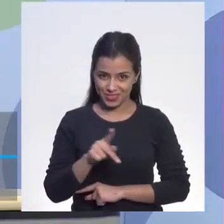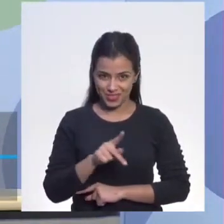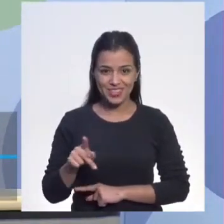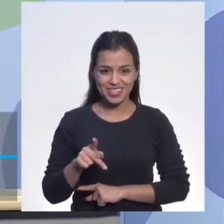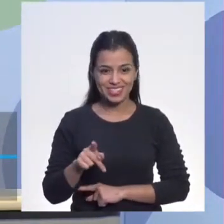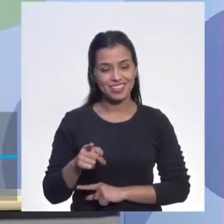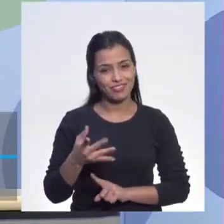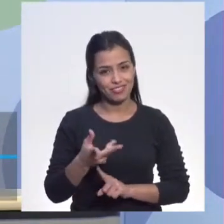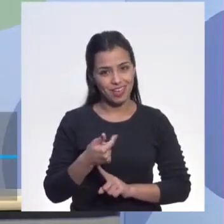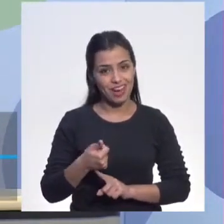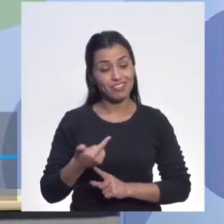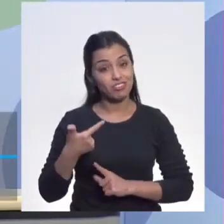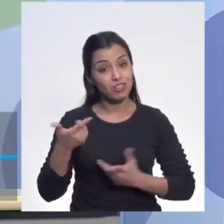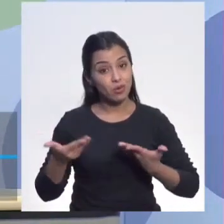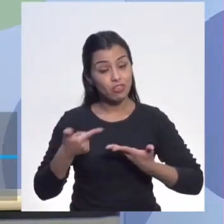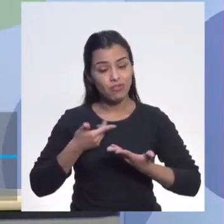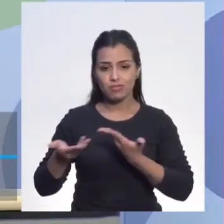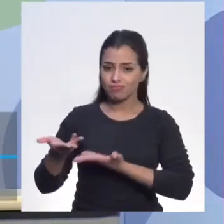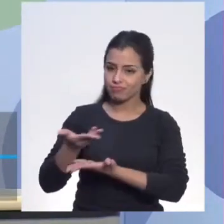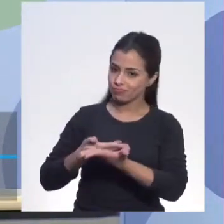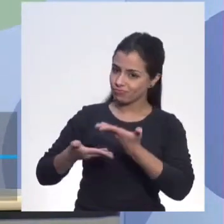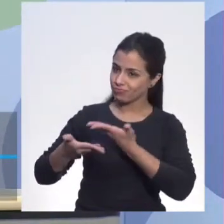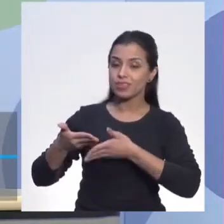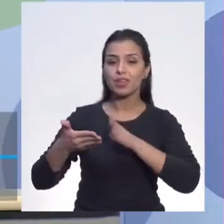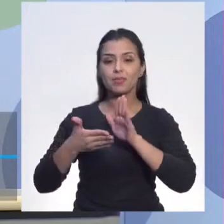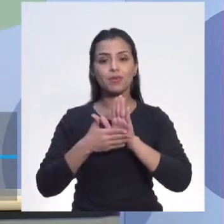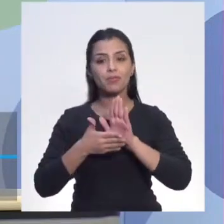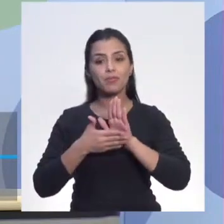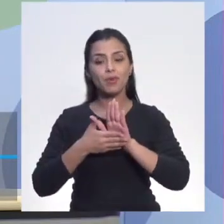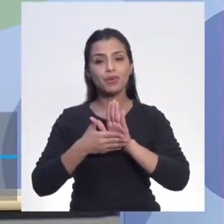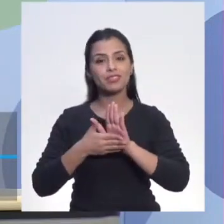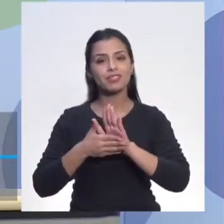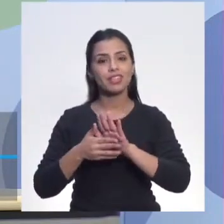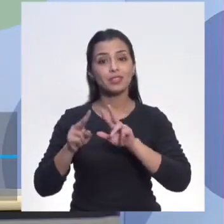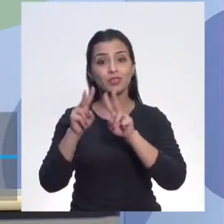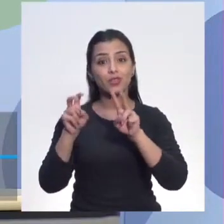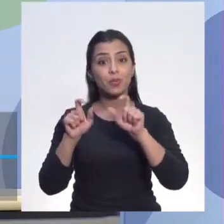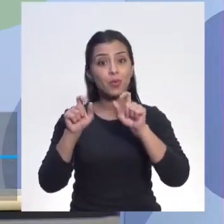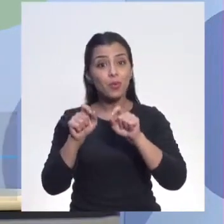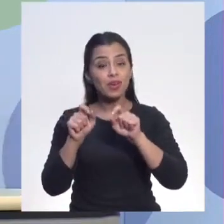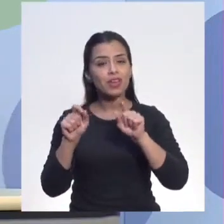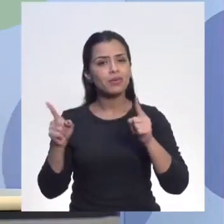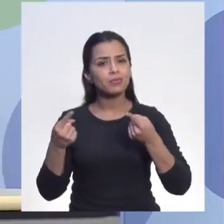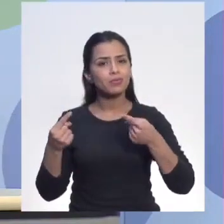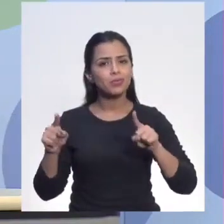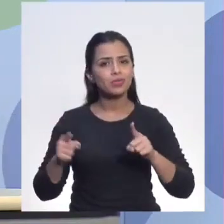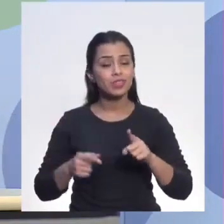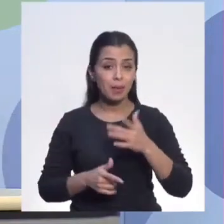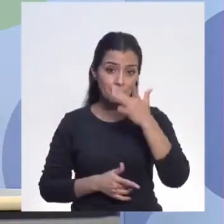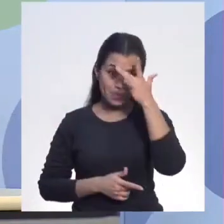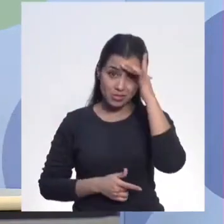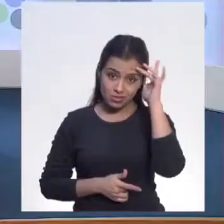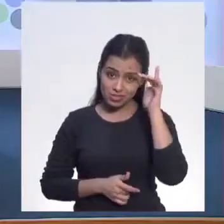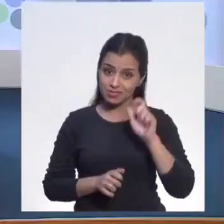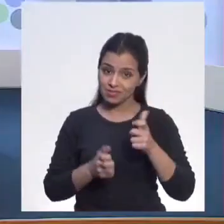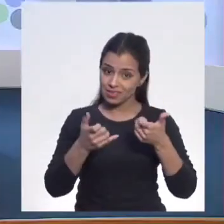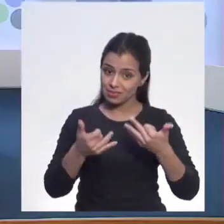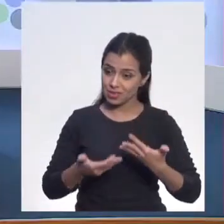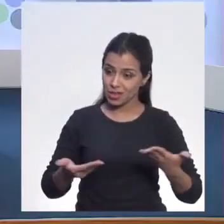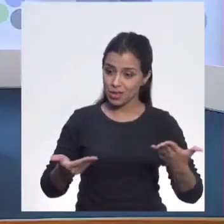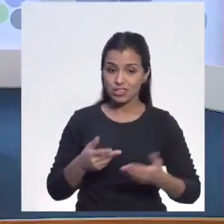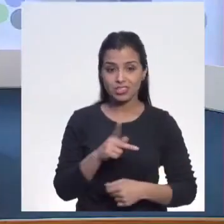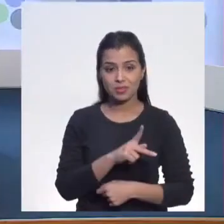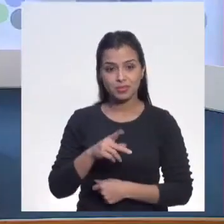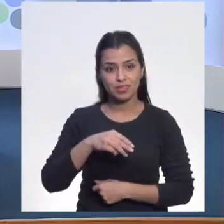discutindo a proposta e elaborando o projeto com os estudantes. Música. Quem vai ministrar essa aula é a professora Márcia Janini.